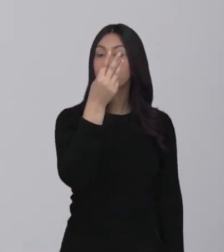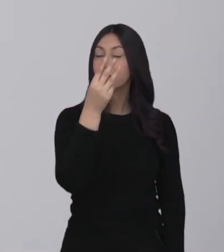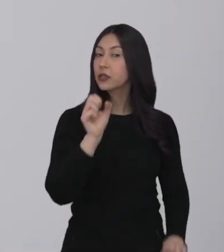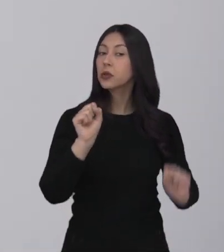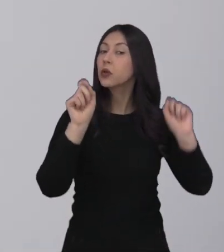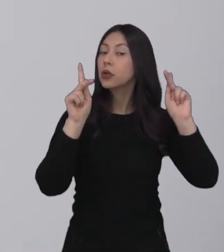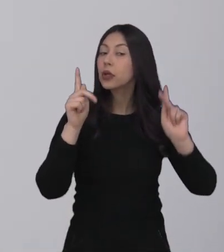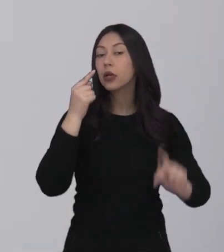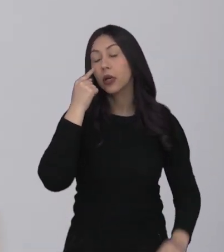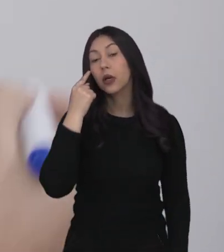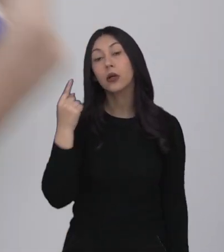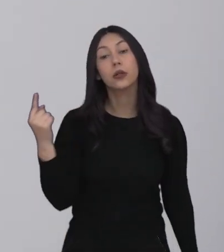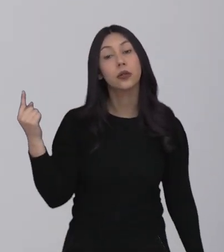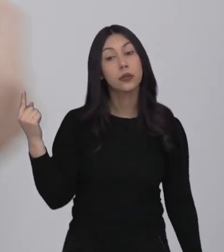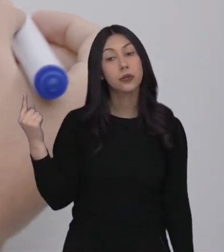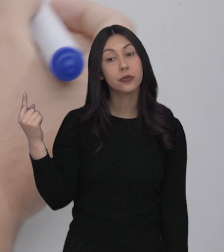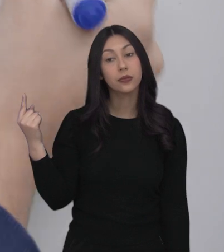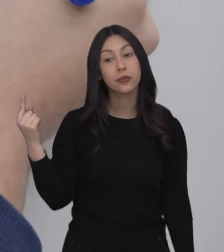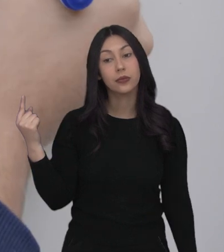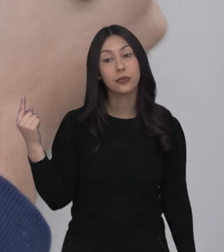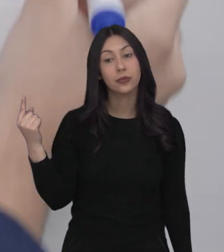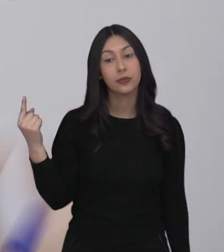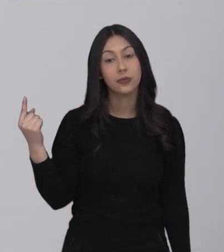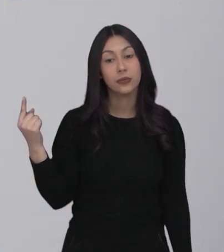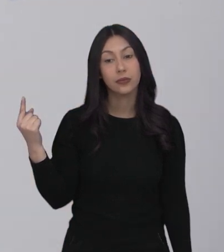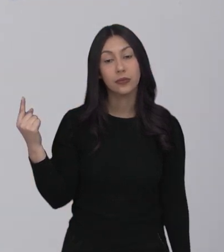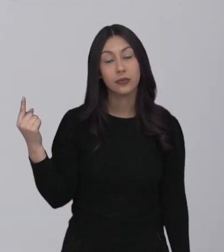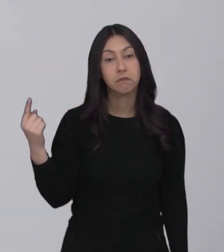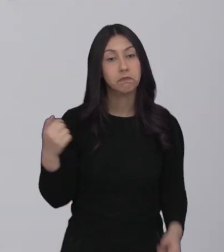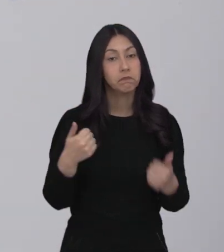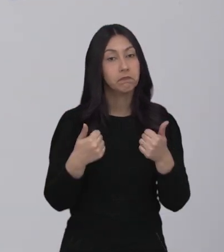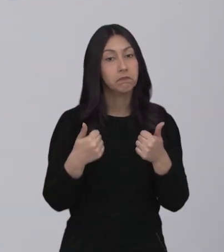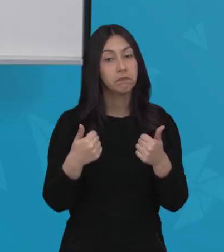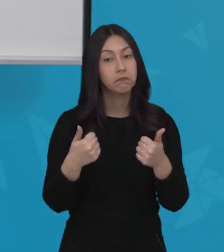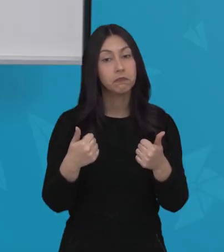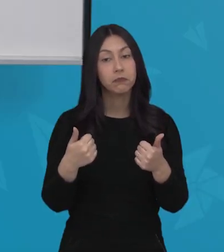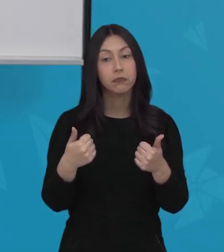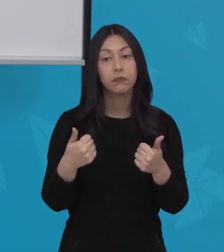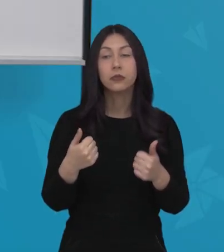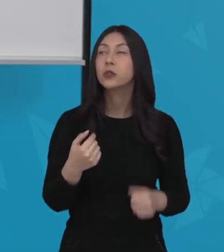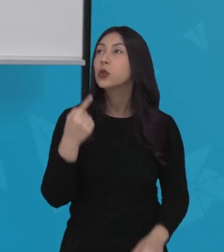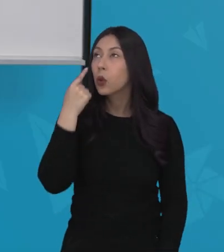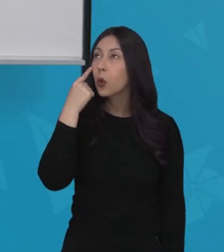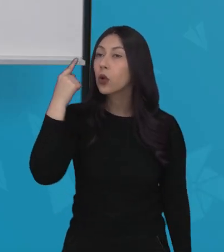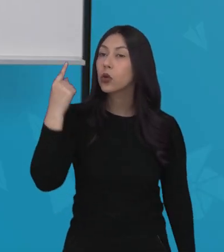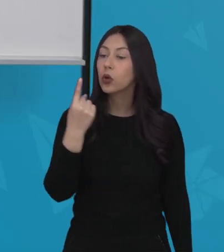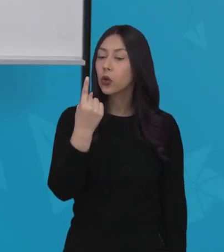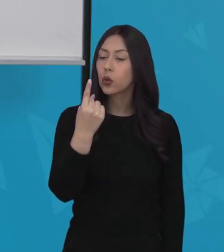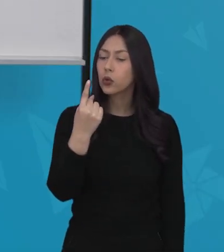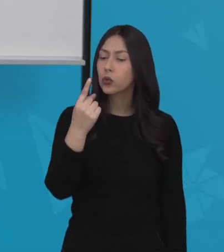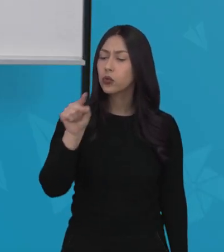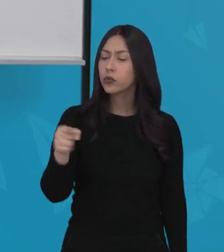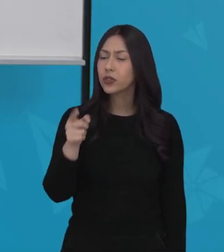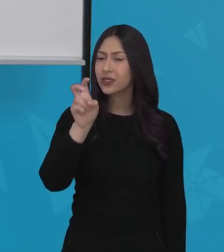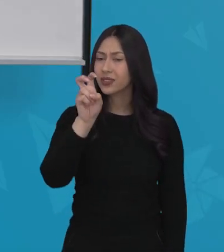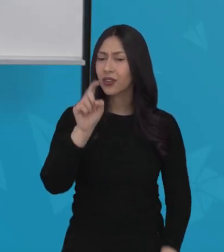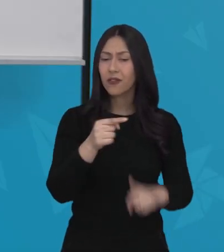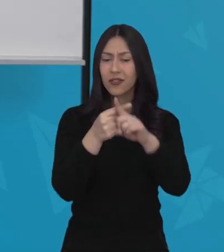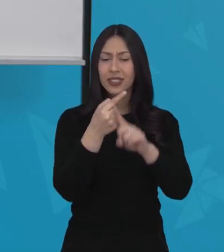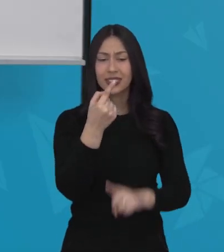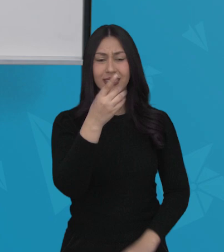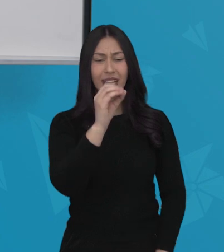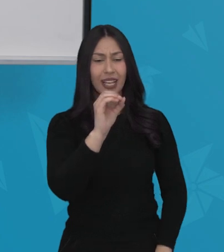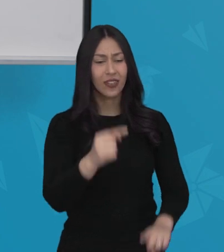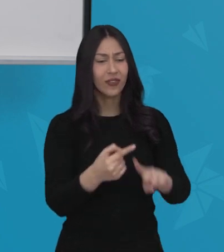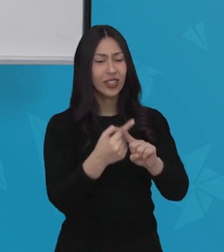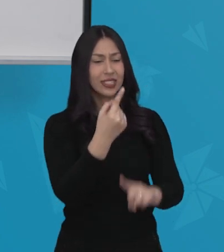só peguei isso daqui e escrevi aqui. Beleza? Quando a gente olha para esse 1,5 vezes 10 vezes 10